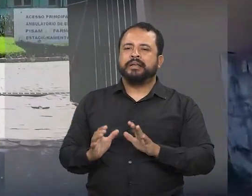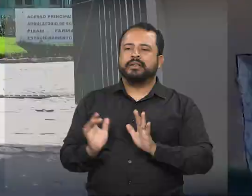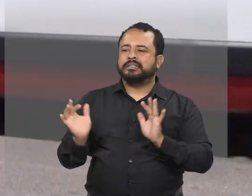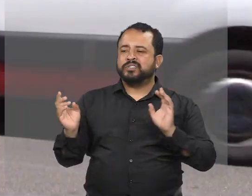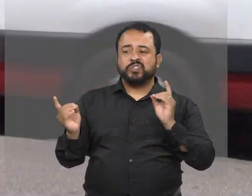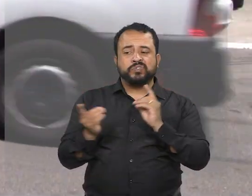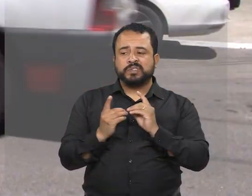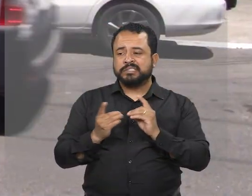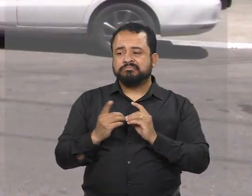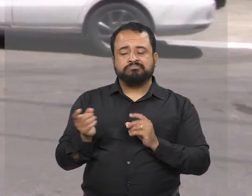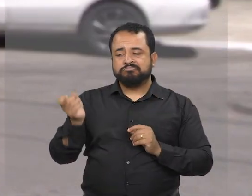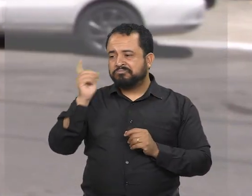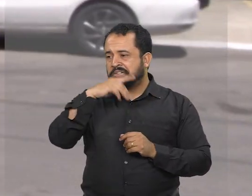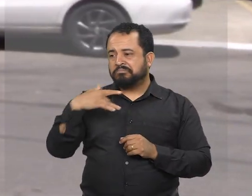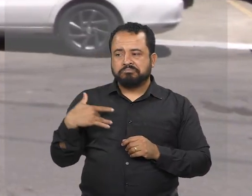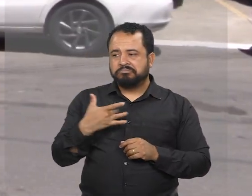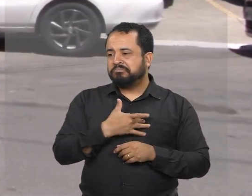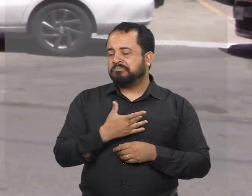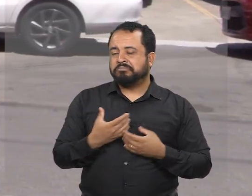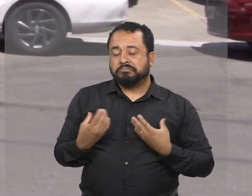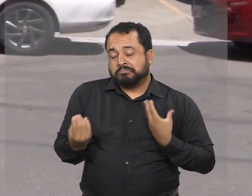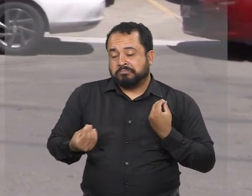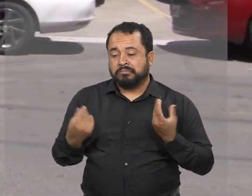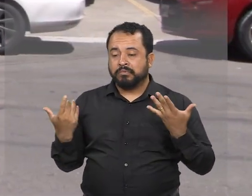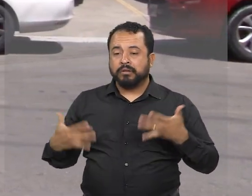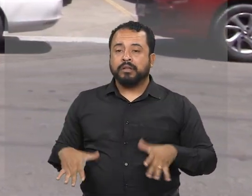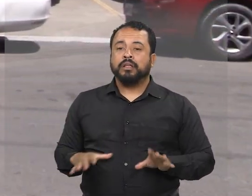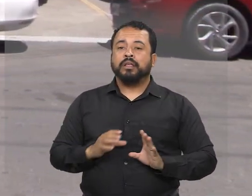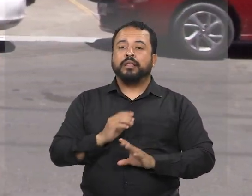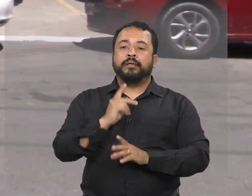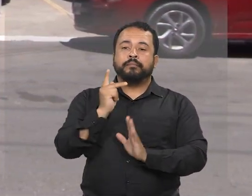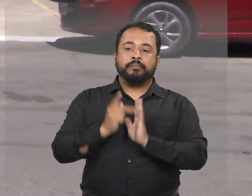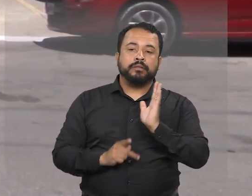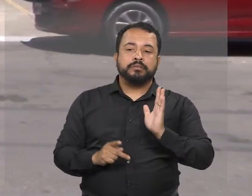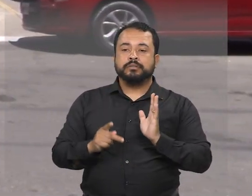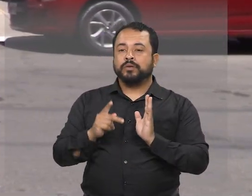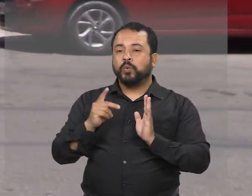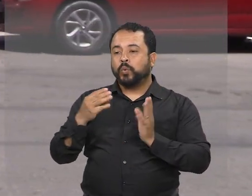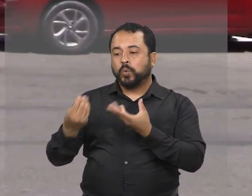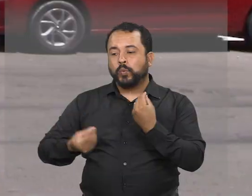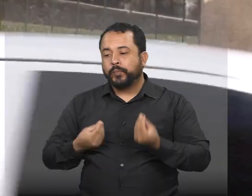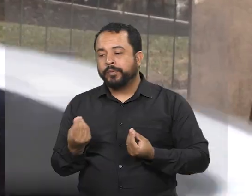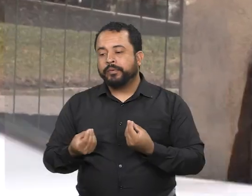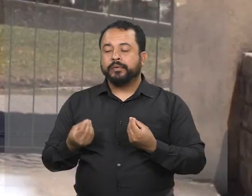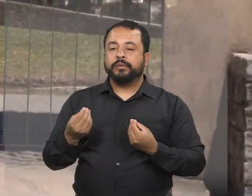de casa, um novo complexo de saúde está em estudo, planejado para reconstruir essa